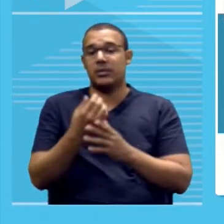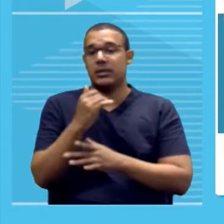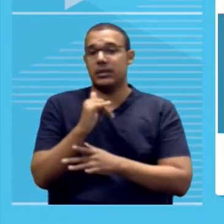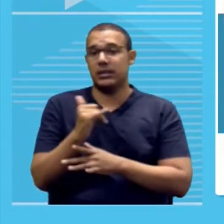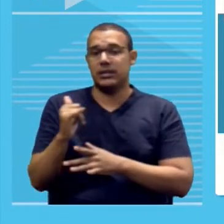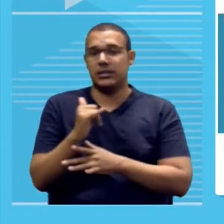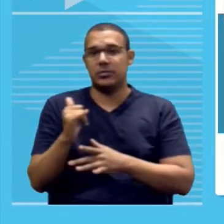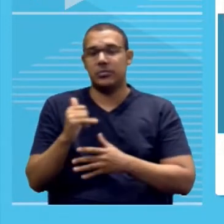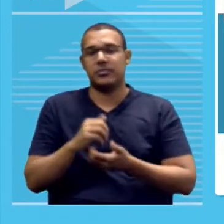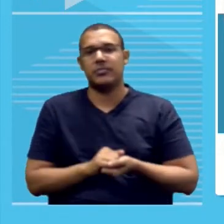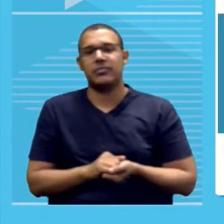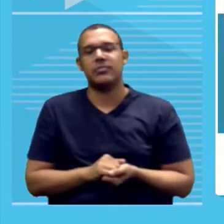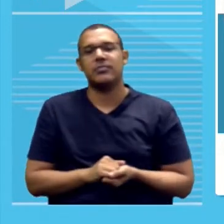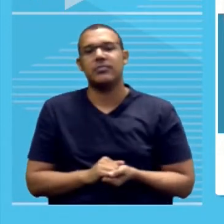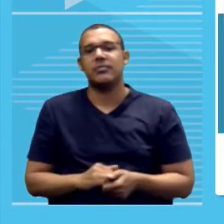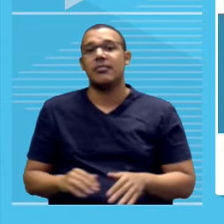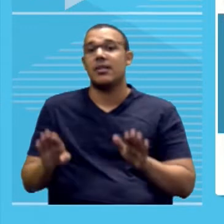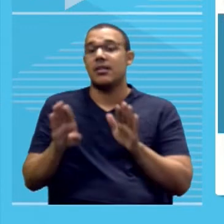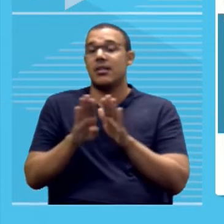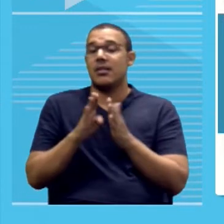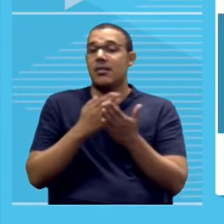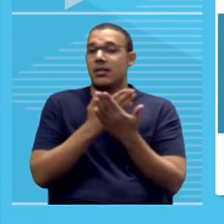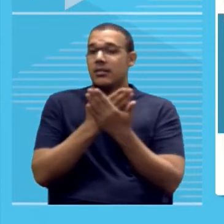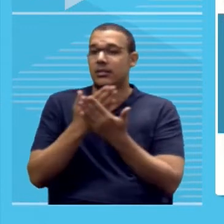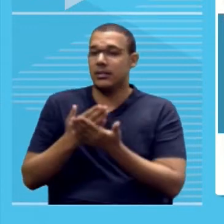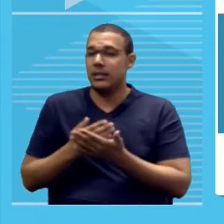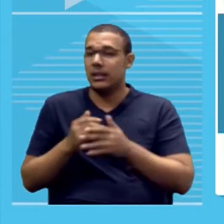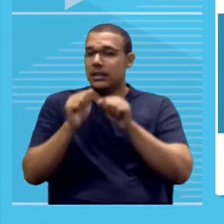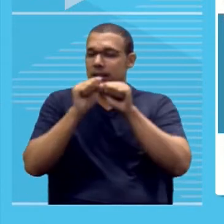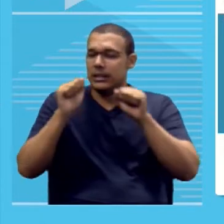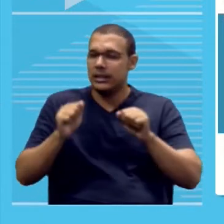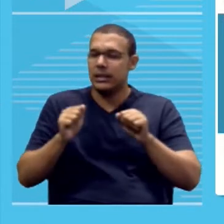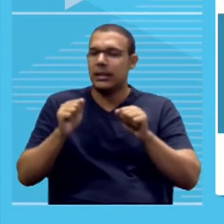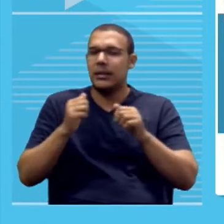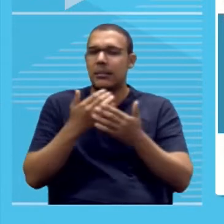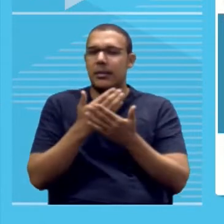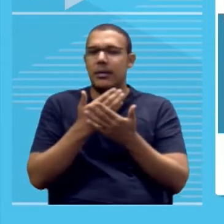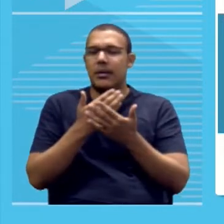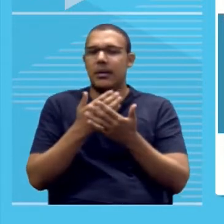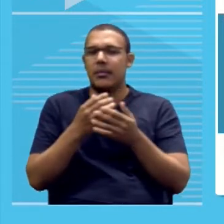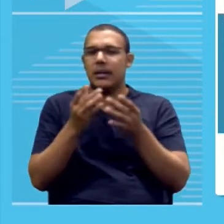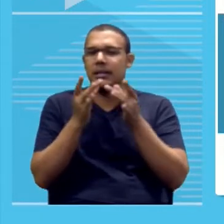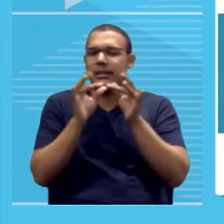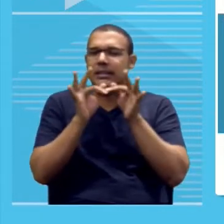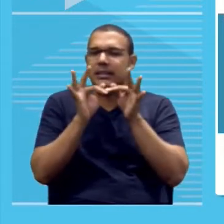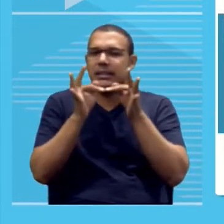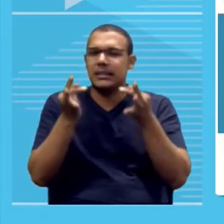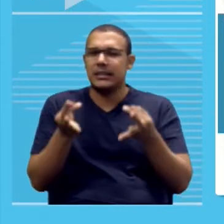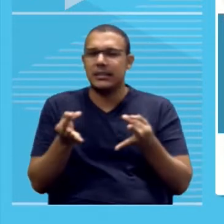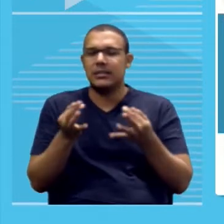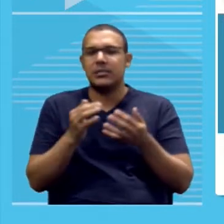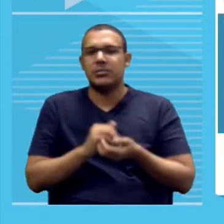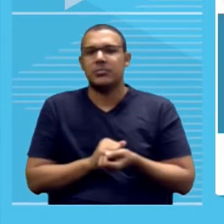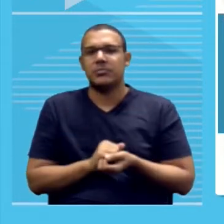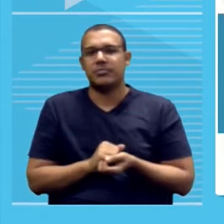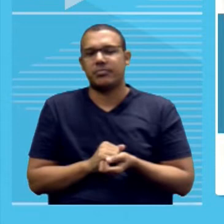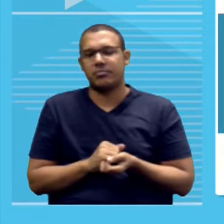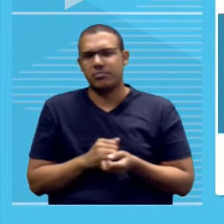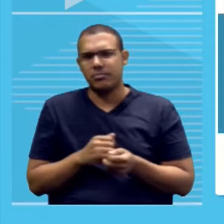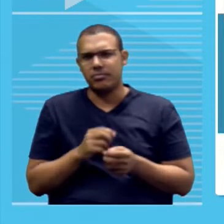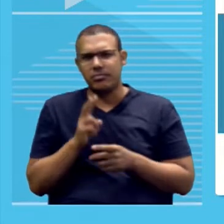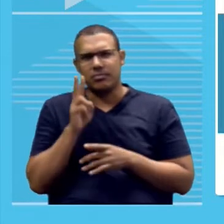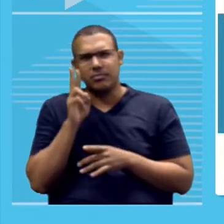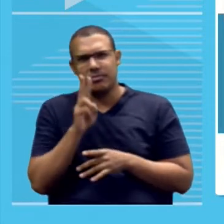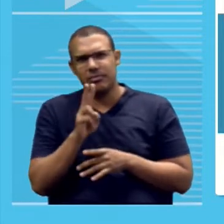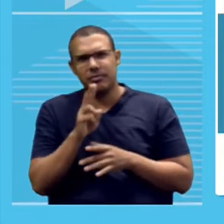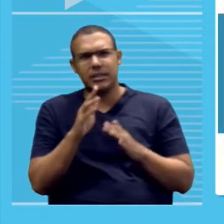bom? E é claro, a gente vai estudar sistemas um pouquinho mais simplificados, para a gente não precisar analisar uma